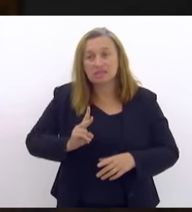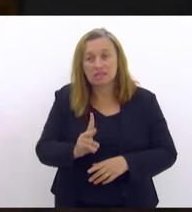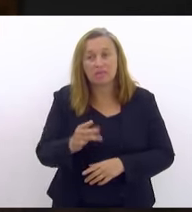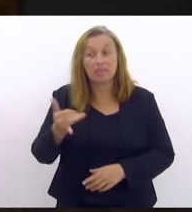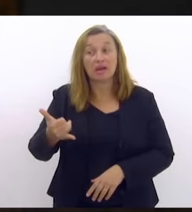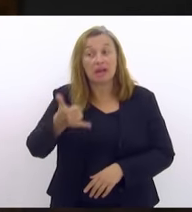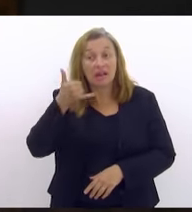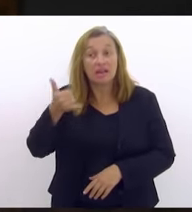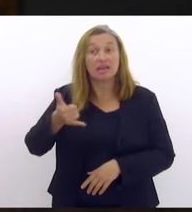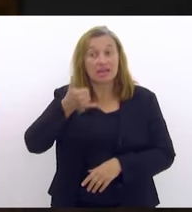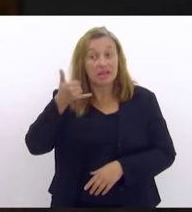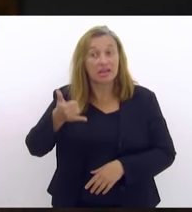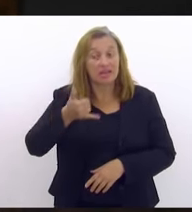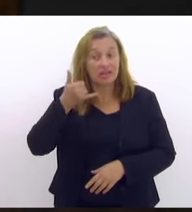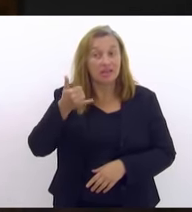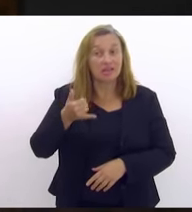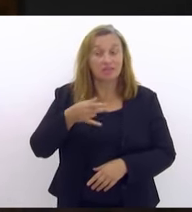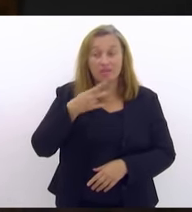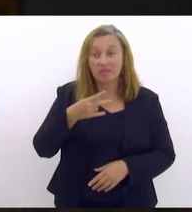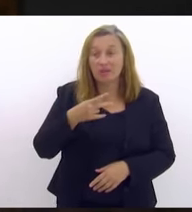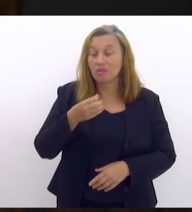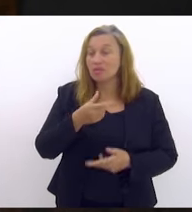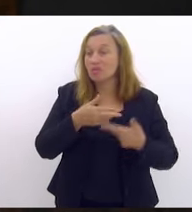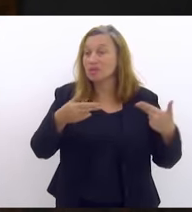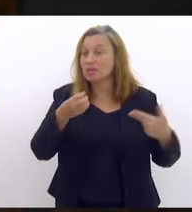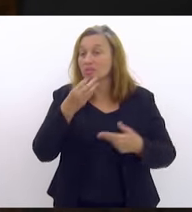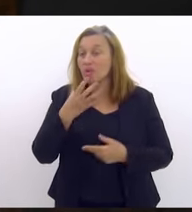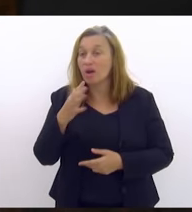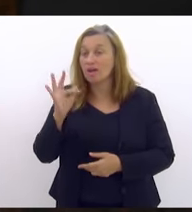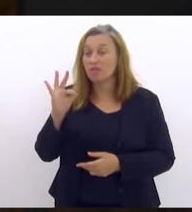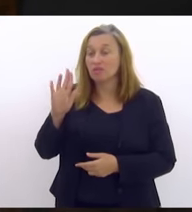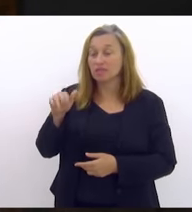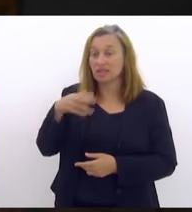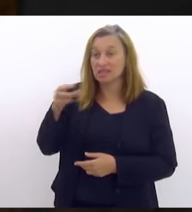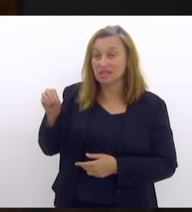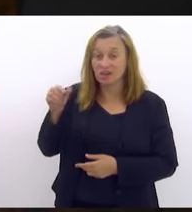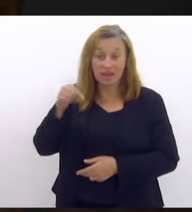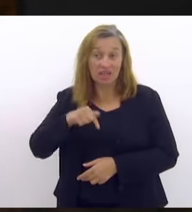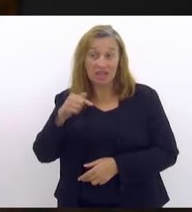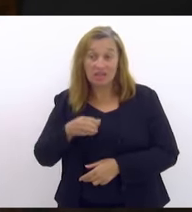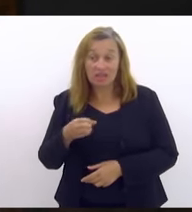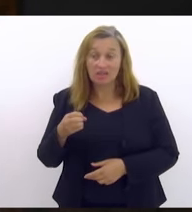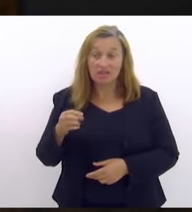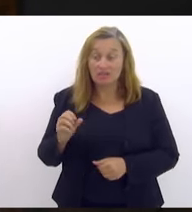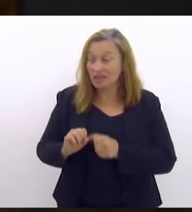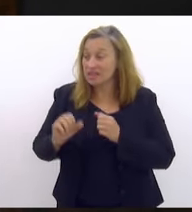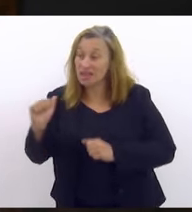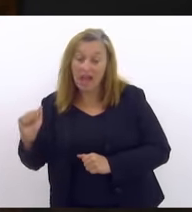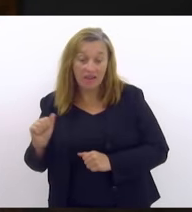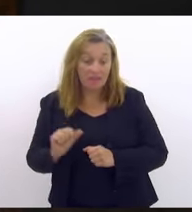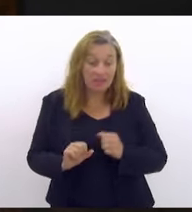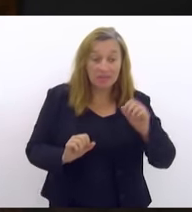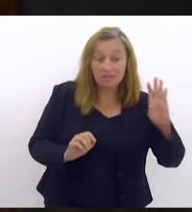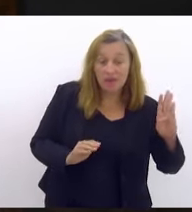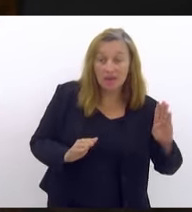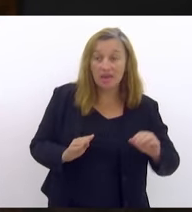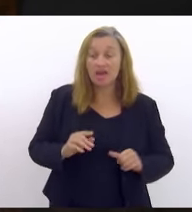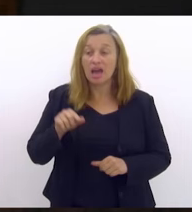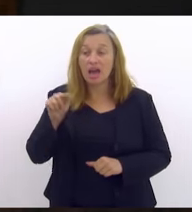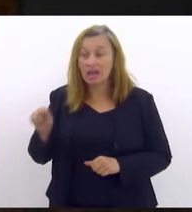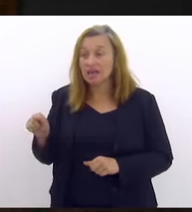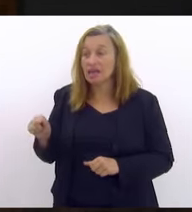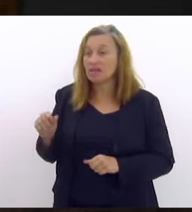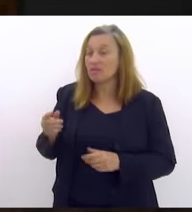sempre me liga e sempre falamos, Cláudio, a fundação aqui em Itacuruçá, vamos fazer isso, vamos fazer aquilo, numa fundação aqui,